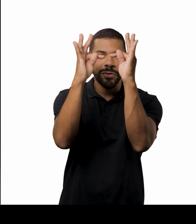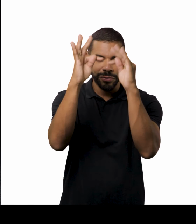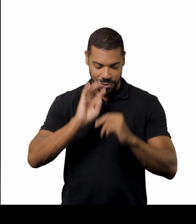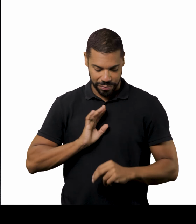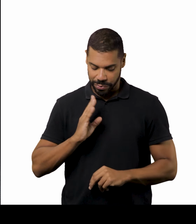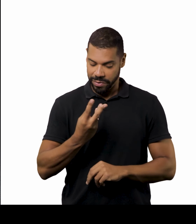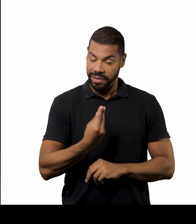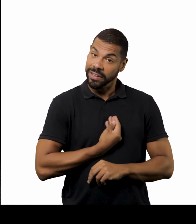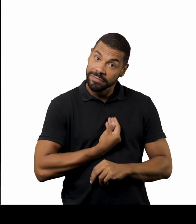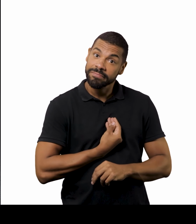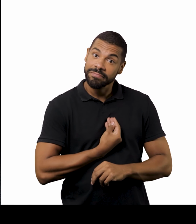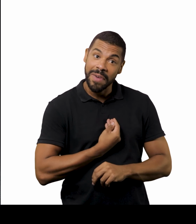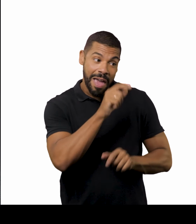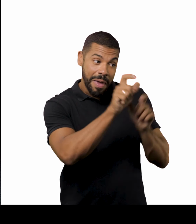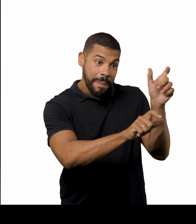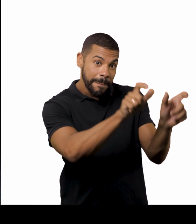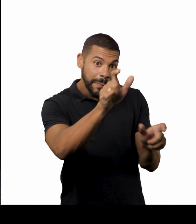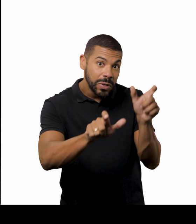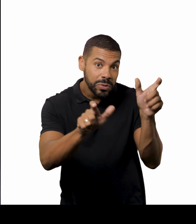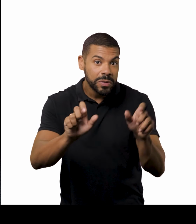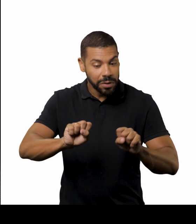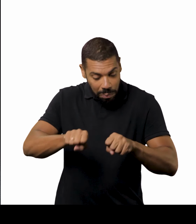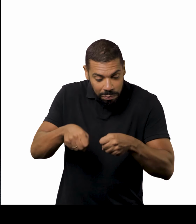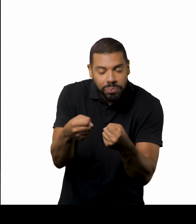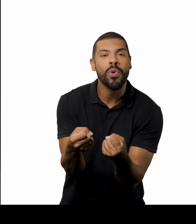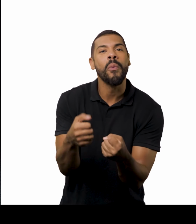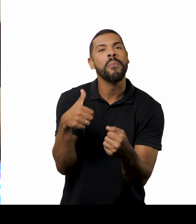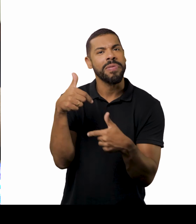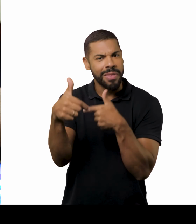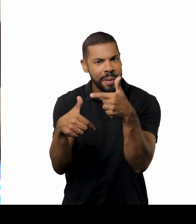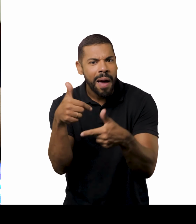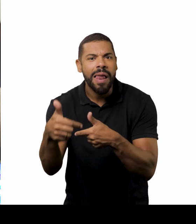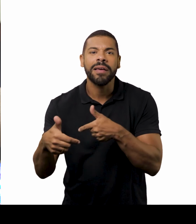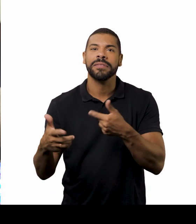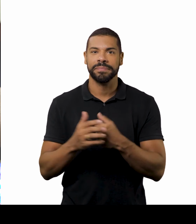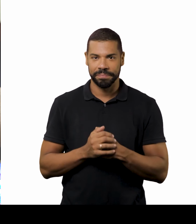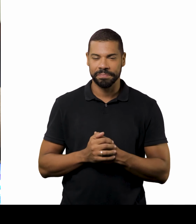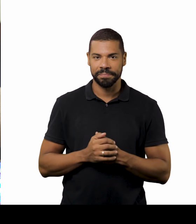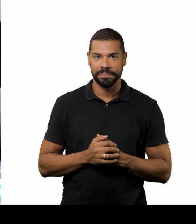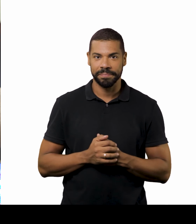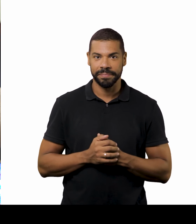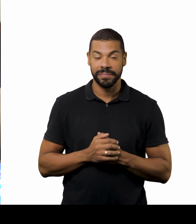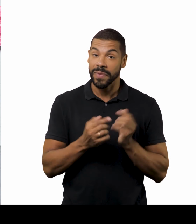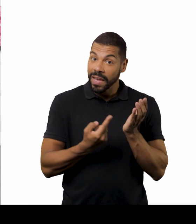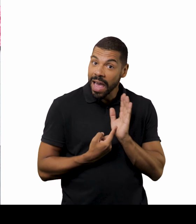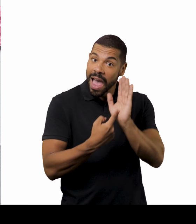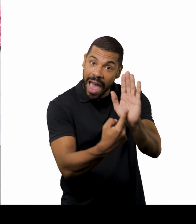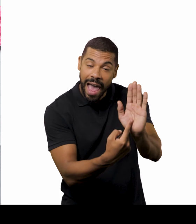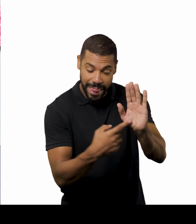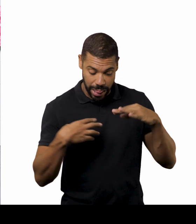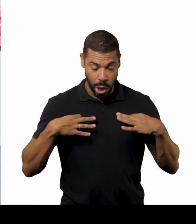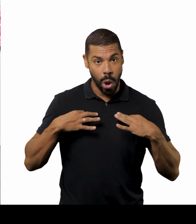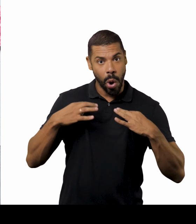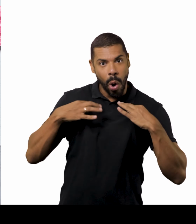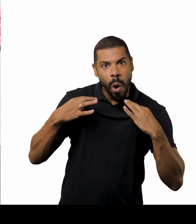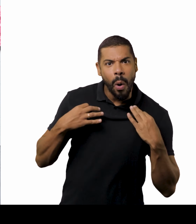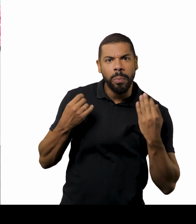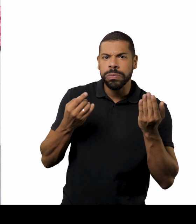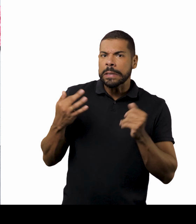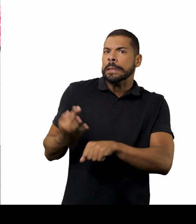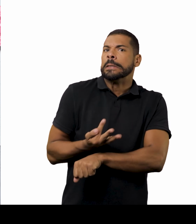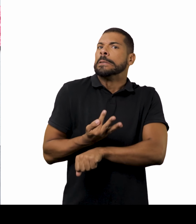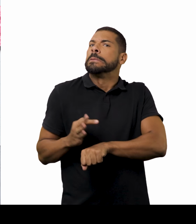criada por pessoas trans, é porque pessoas trans estão se movimentando para construir os nossos lugares. Trazer essa roupa, esse